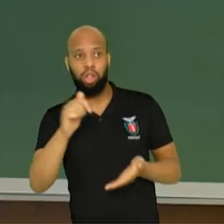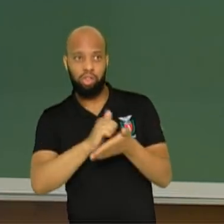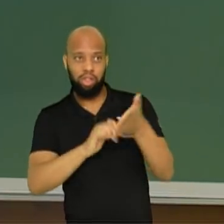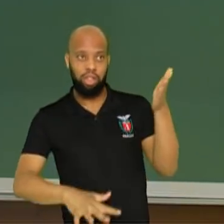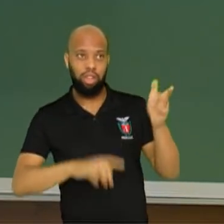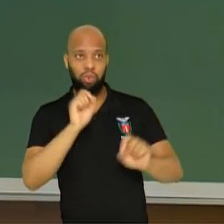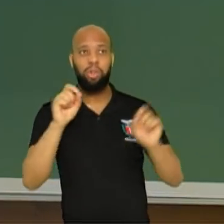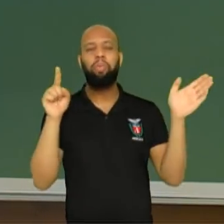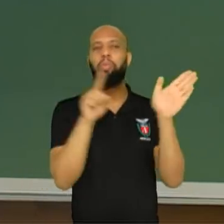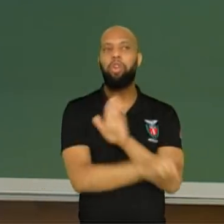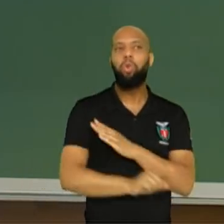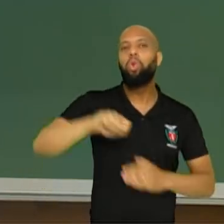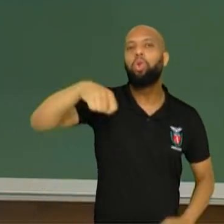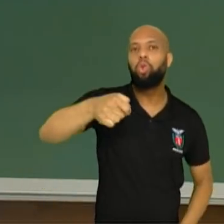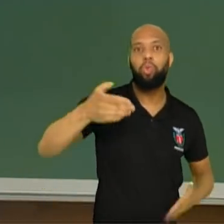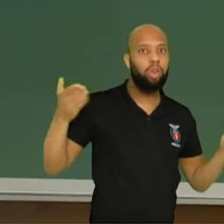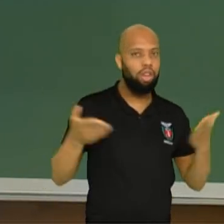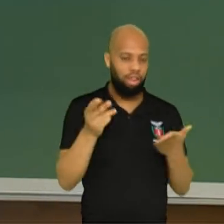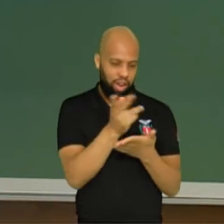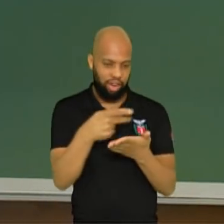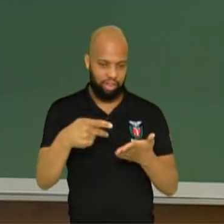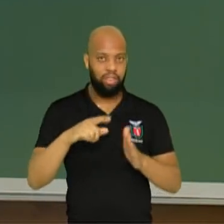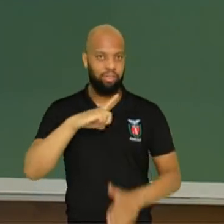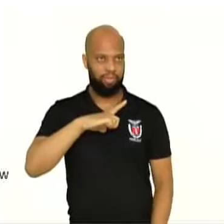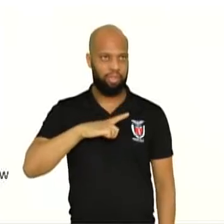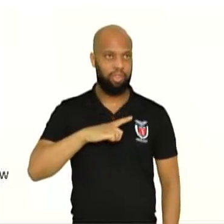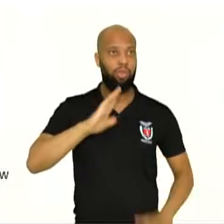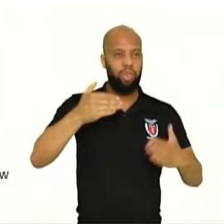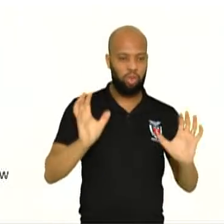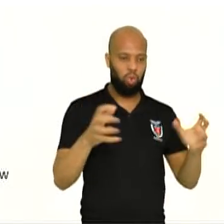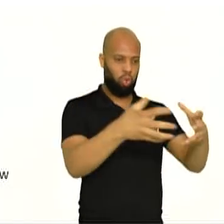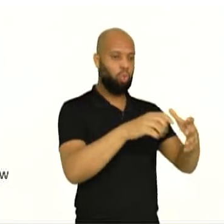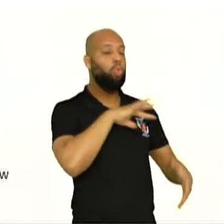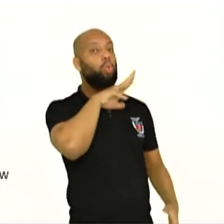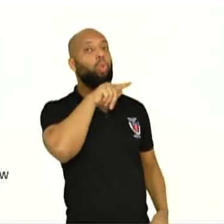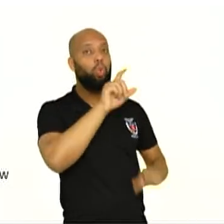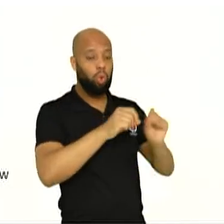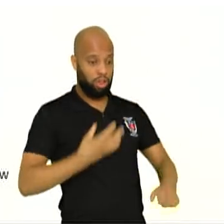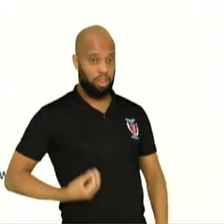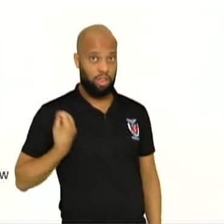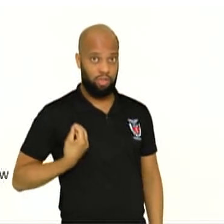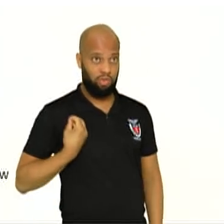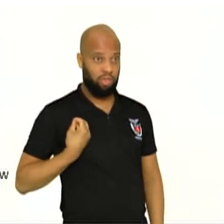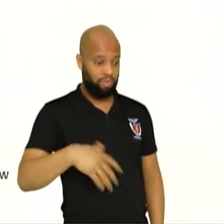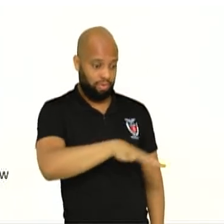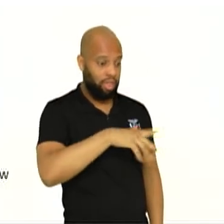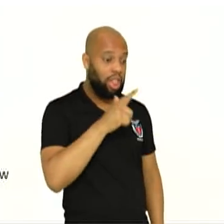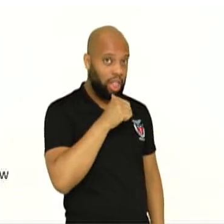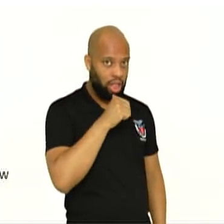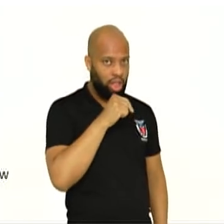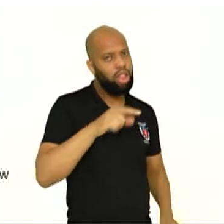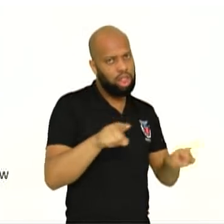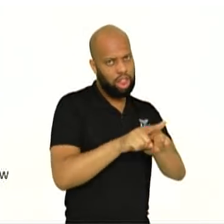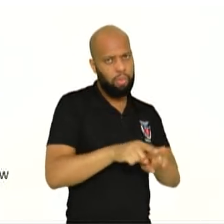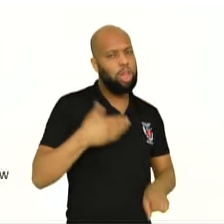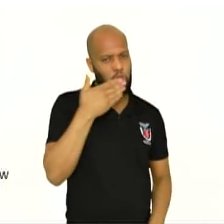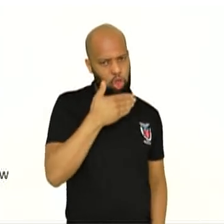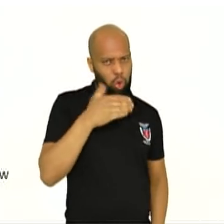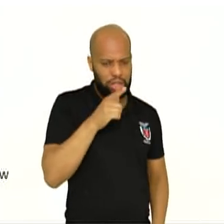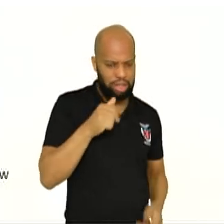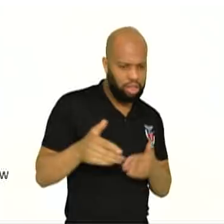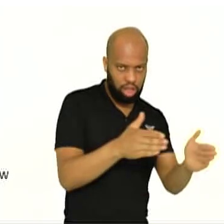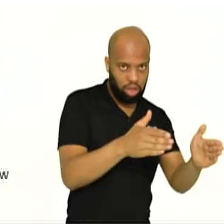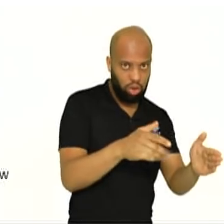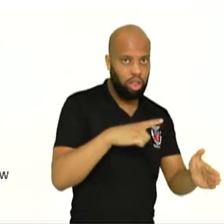quiz sobre isso que você desenhou. As esponjas são animais que vivem no ambiente marinho e na água doce,